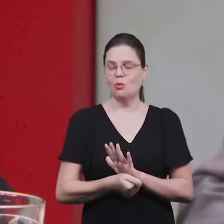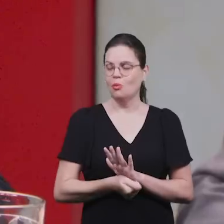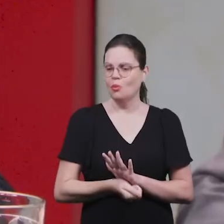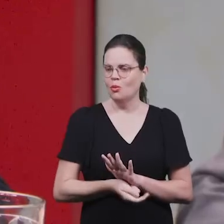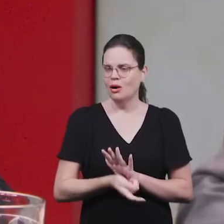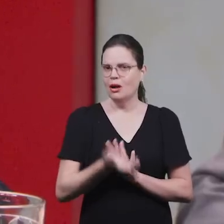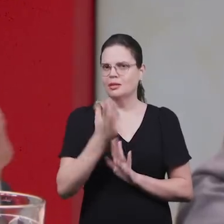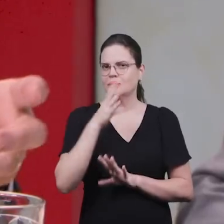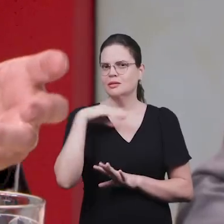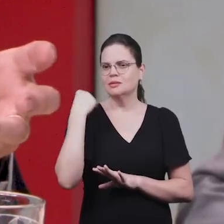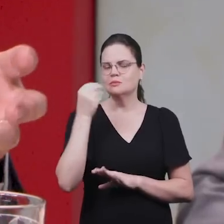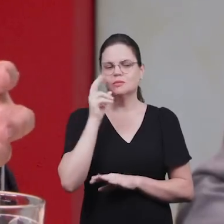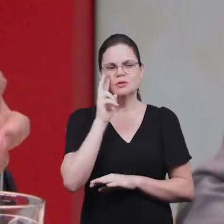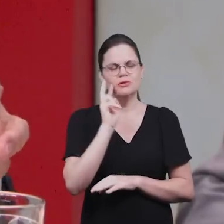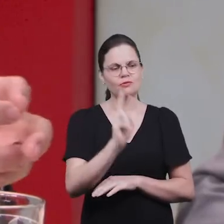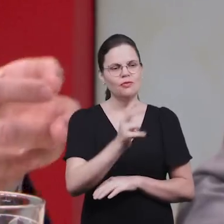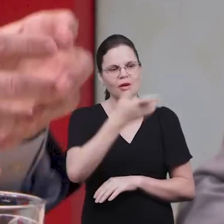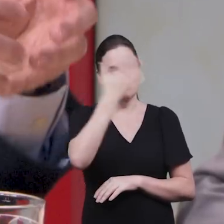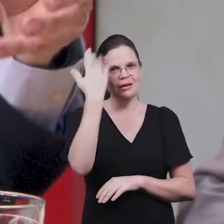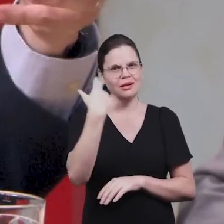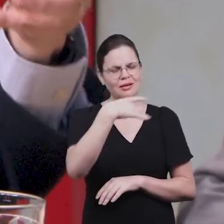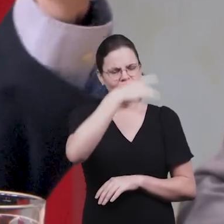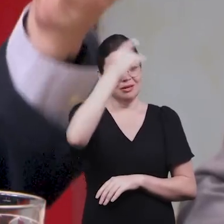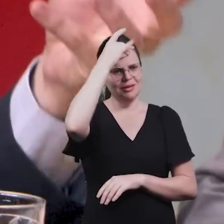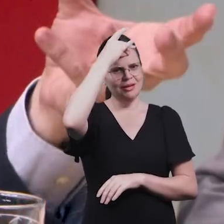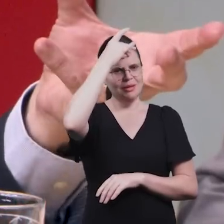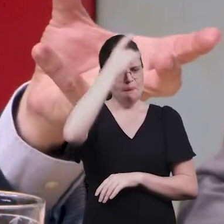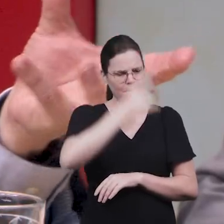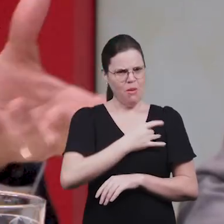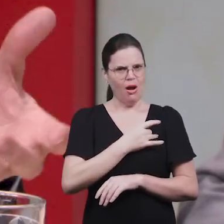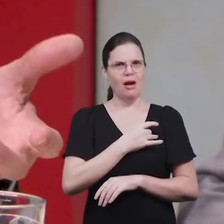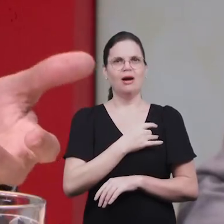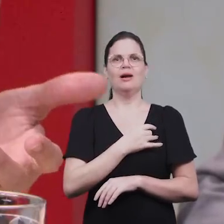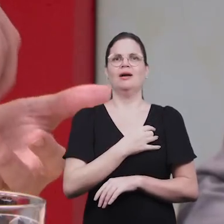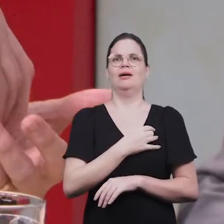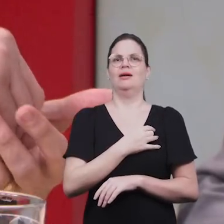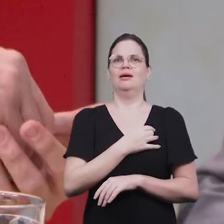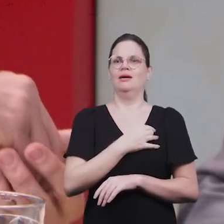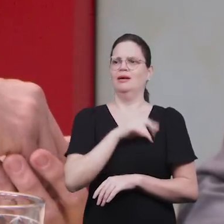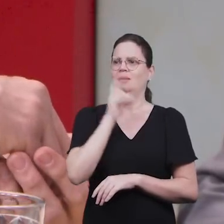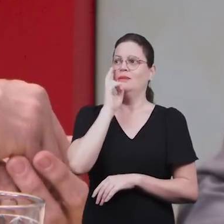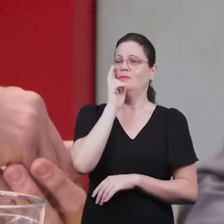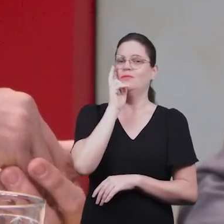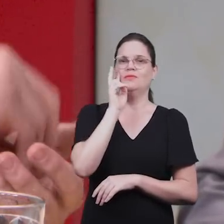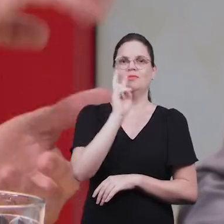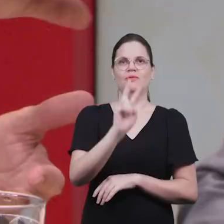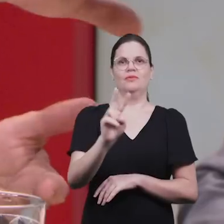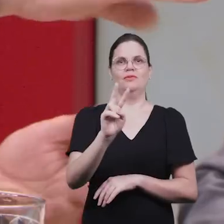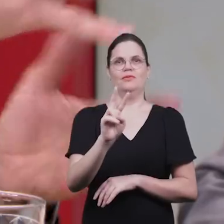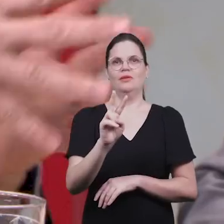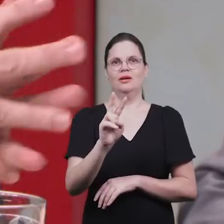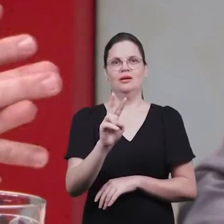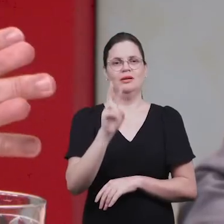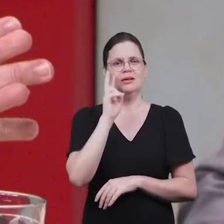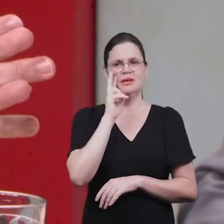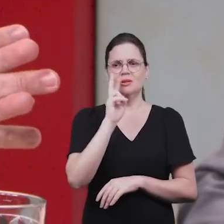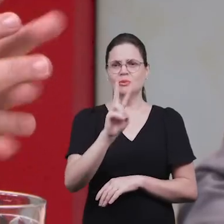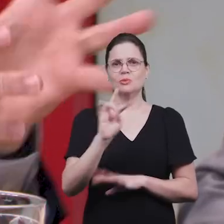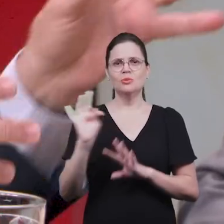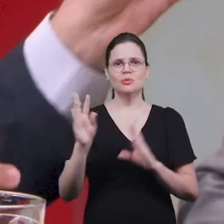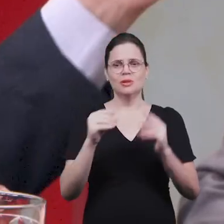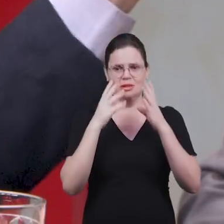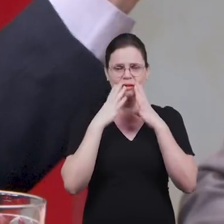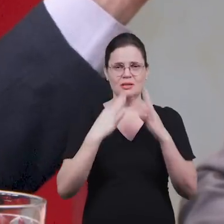e vemos de crianças que evidenciam que aquele selo do Espírito Santo aconteceu em suas